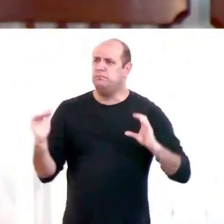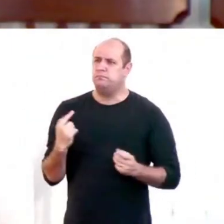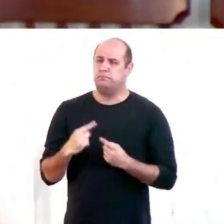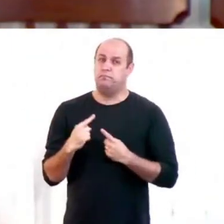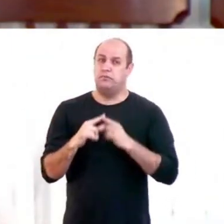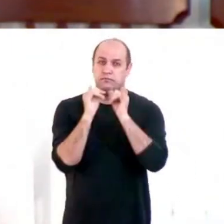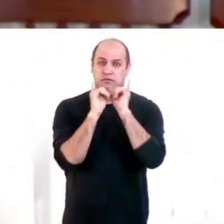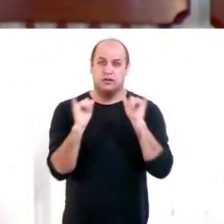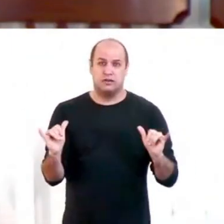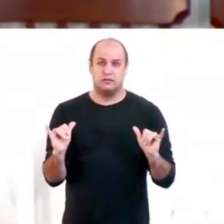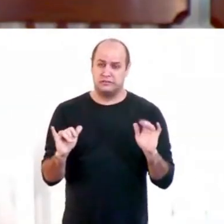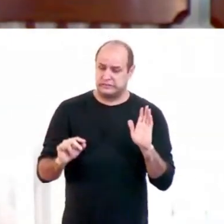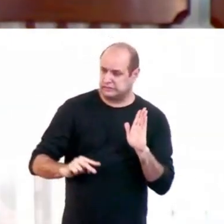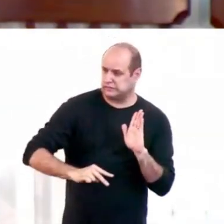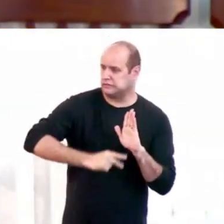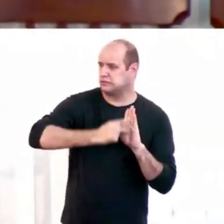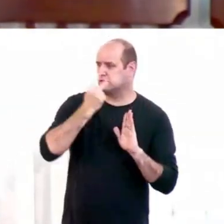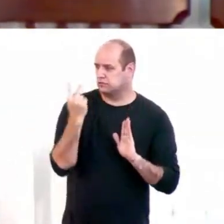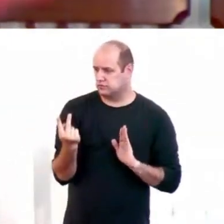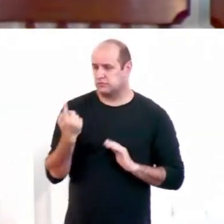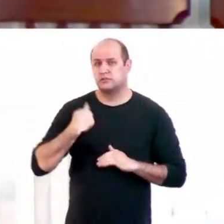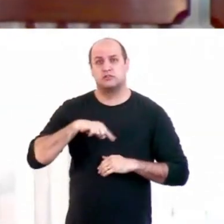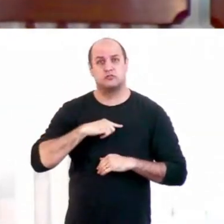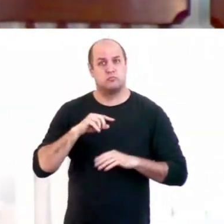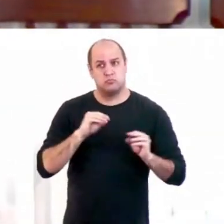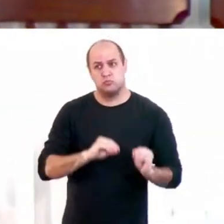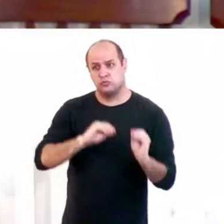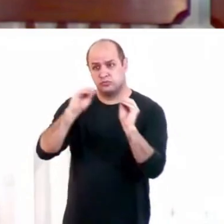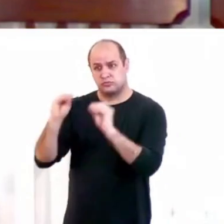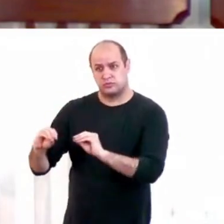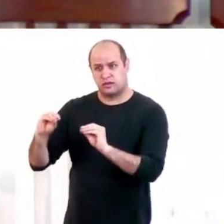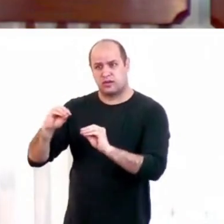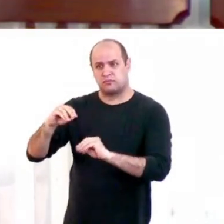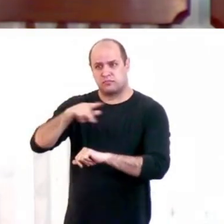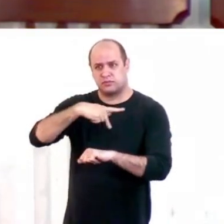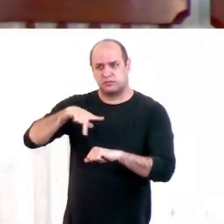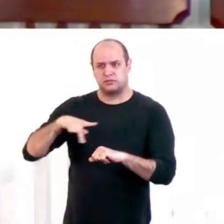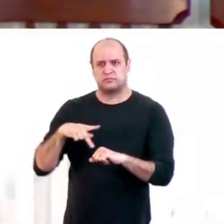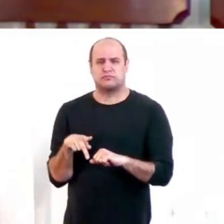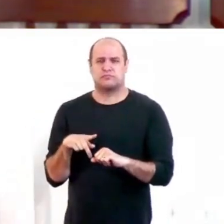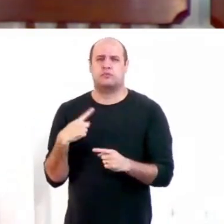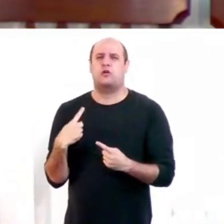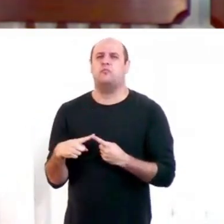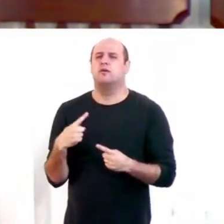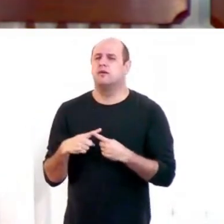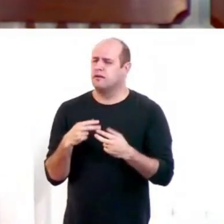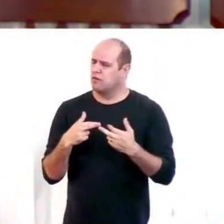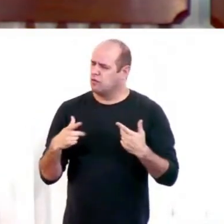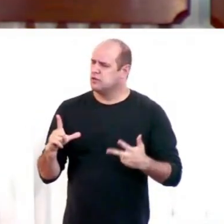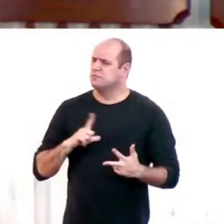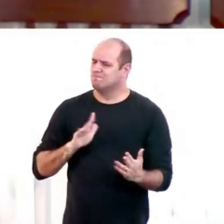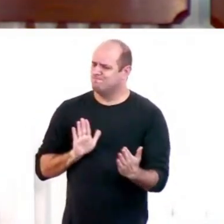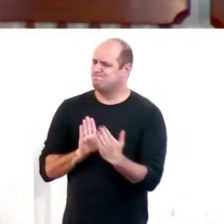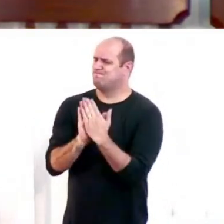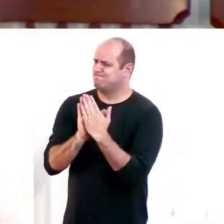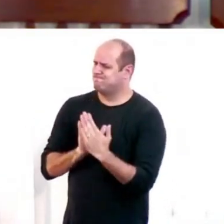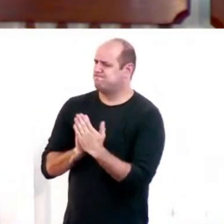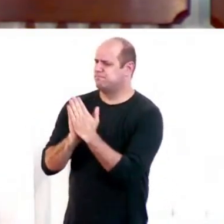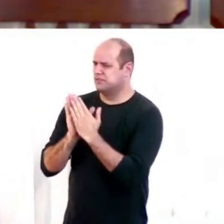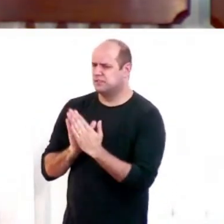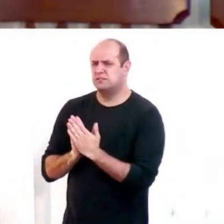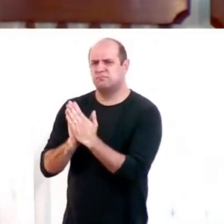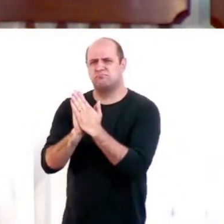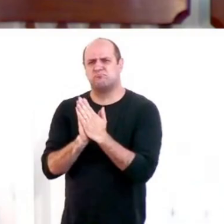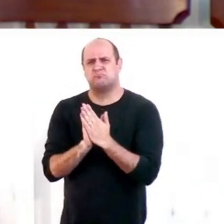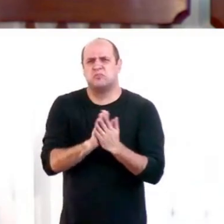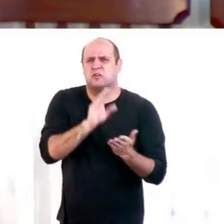é a segunda vez que mudamos de país aqui na Europa, porque o que nós enfrentamos aqui, falta de